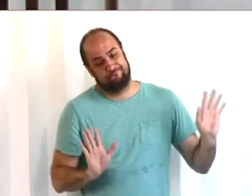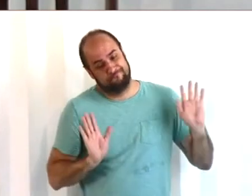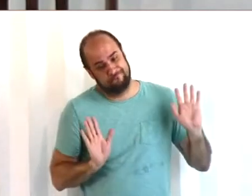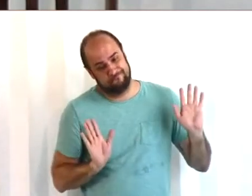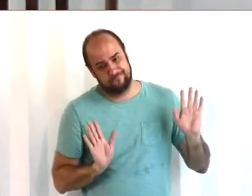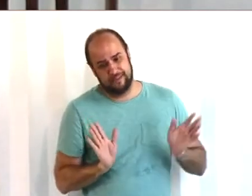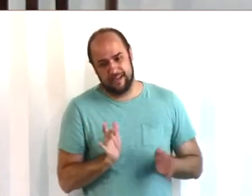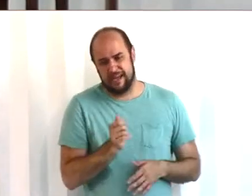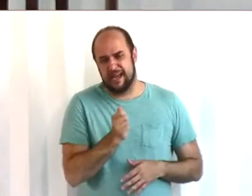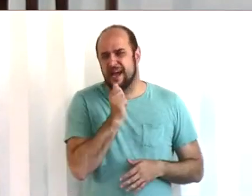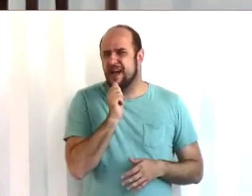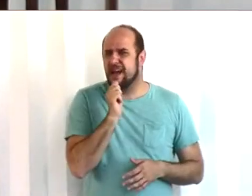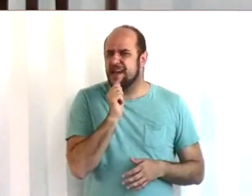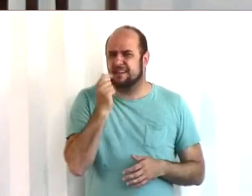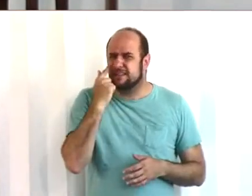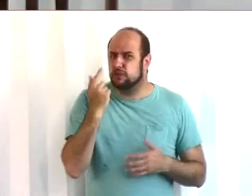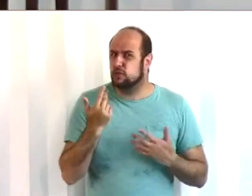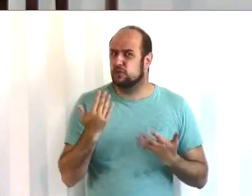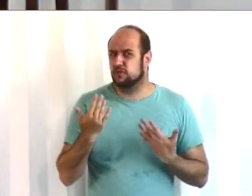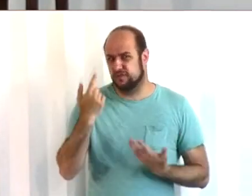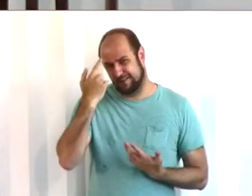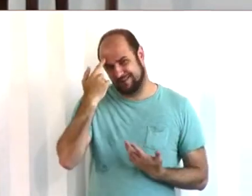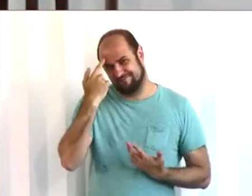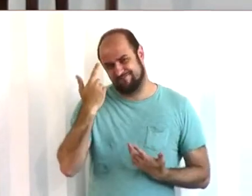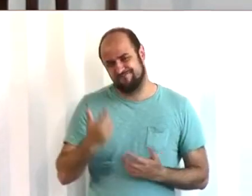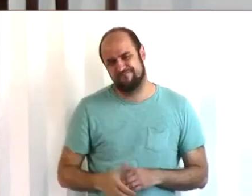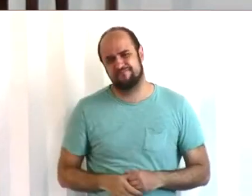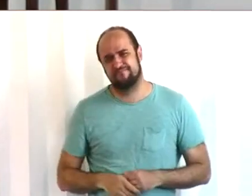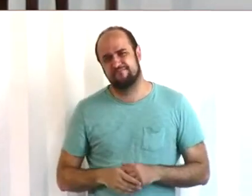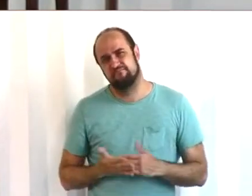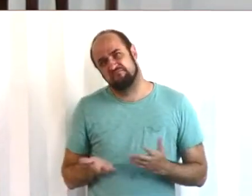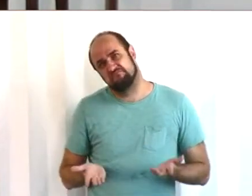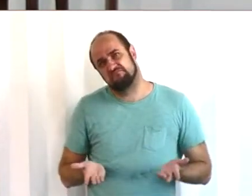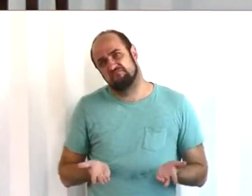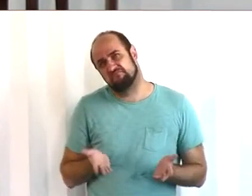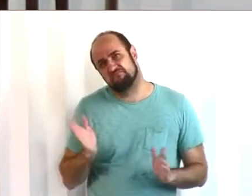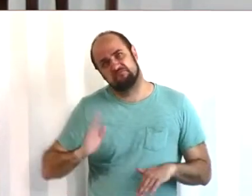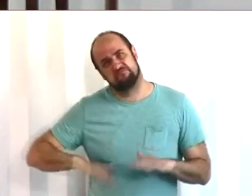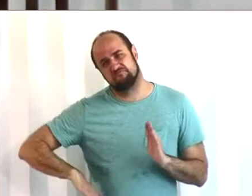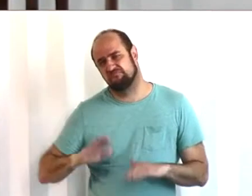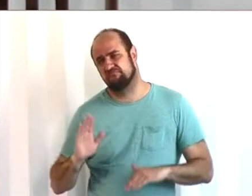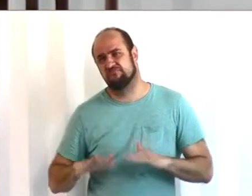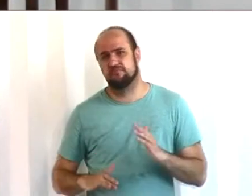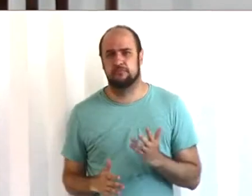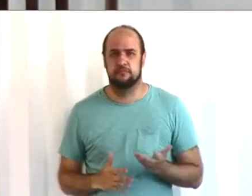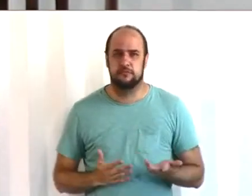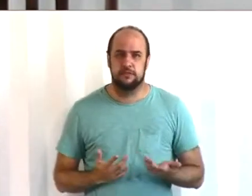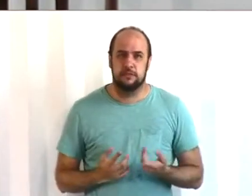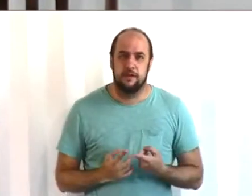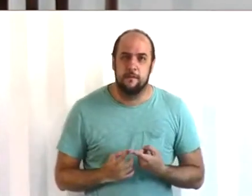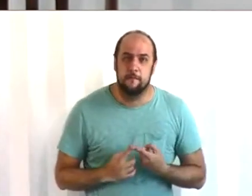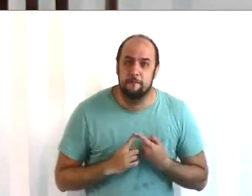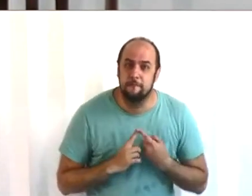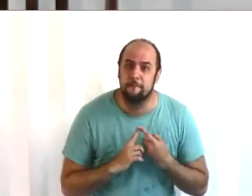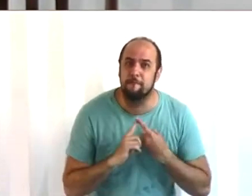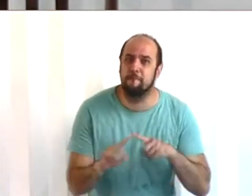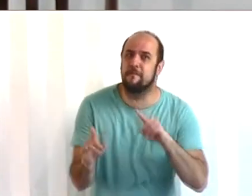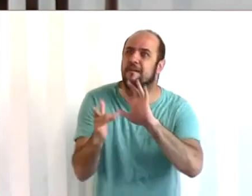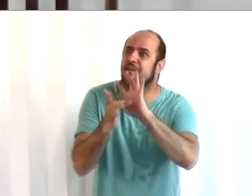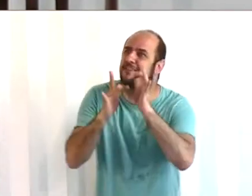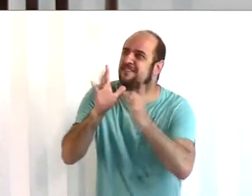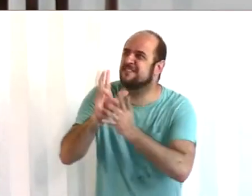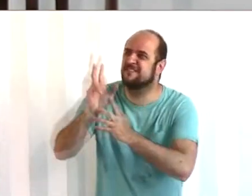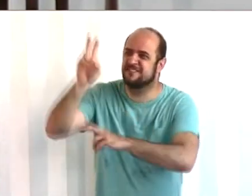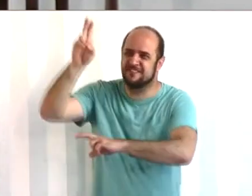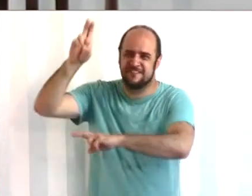Ainda permanece alguma dúvida na minha cabeça? Talvez não. Mas ele é o rei que se